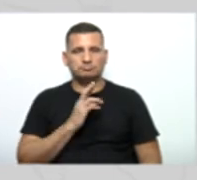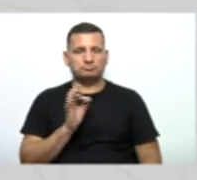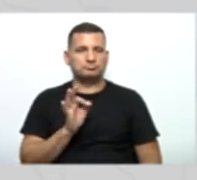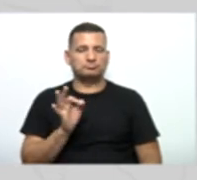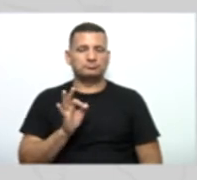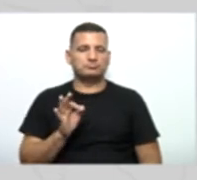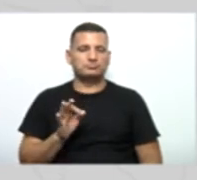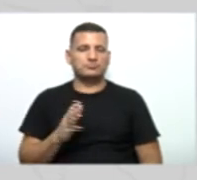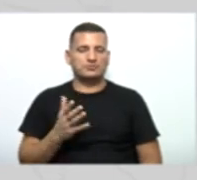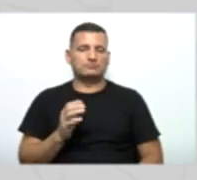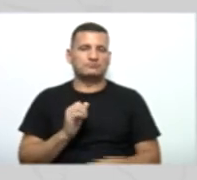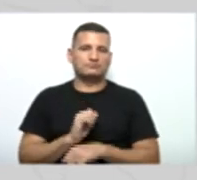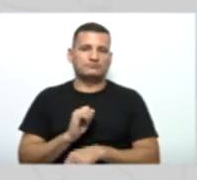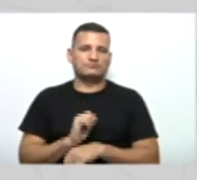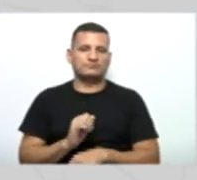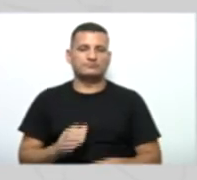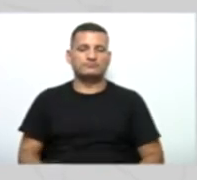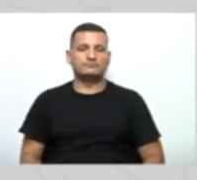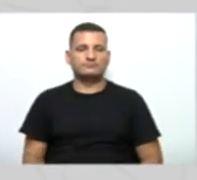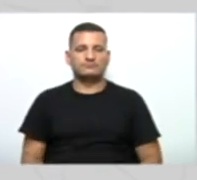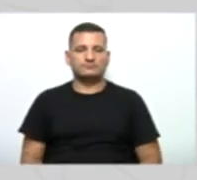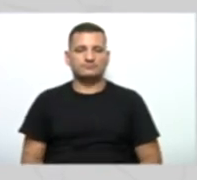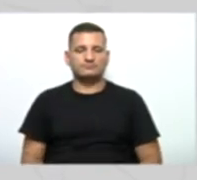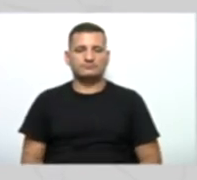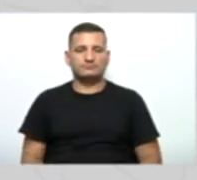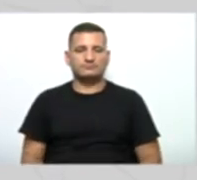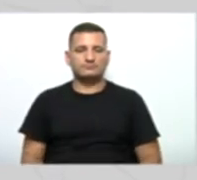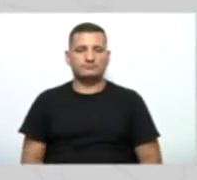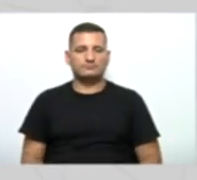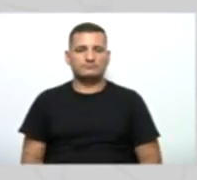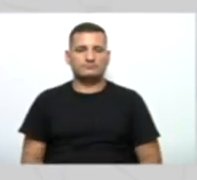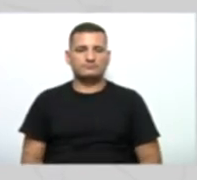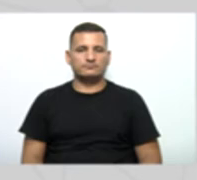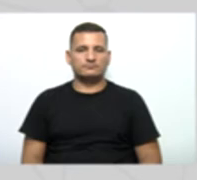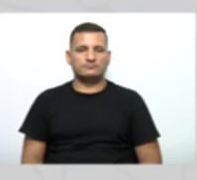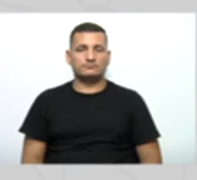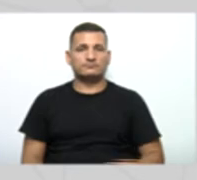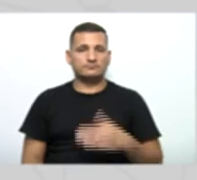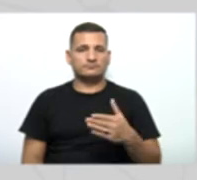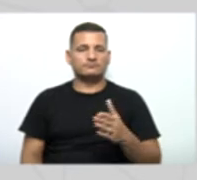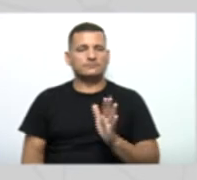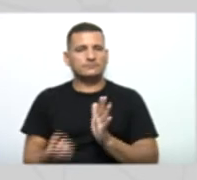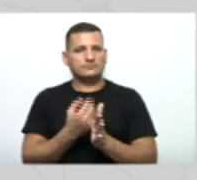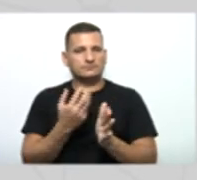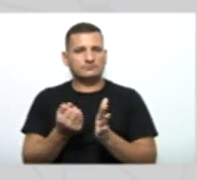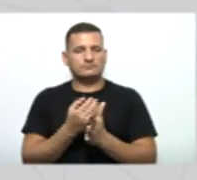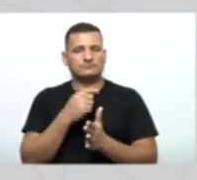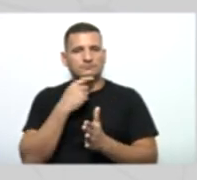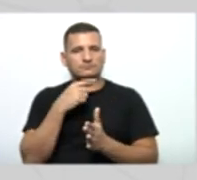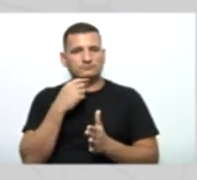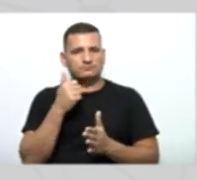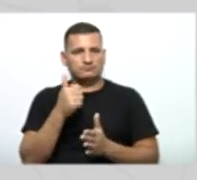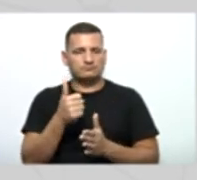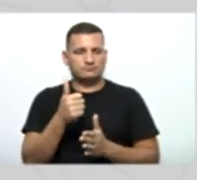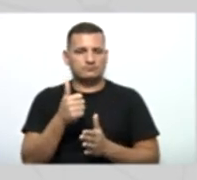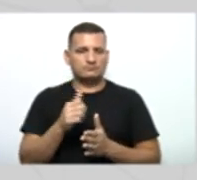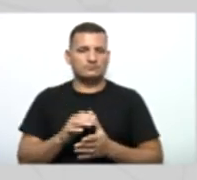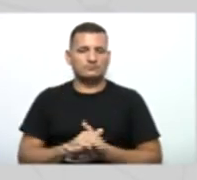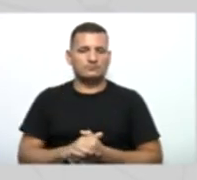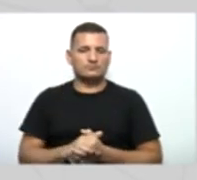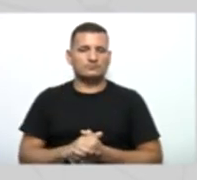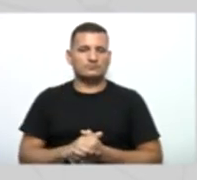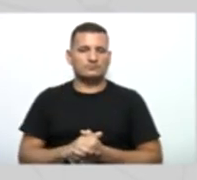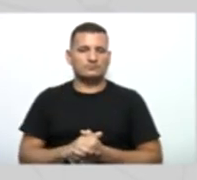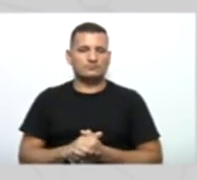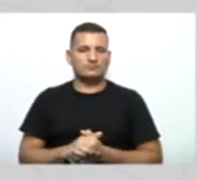vamos aguardando aí. Beleza. Vamos prosseguindo e aguardando. Tranquilo. Pessoal, manda as dúvidas que vocês têm para cá. Beleza? Nós